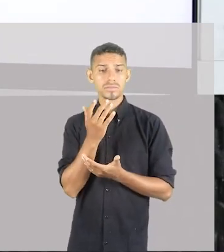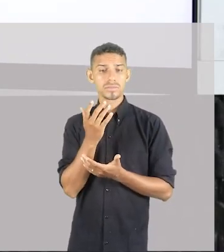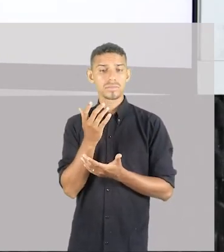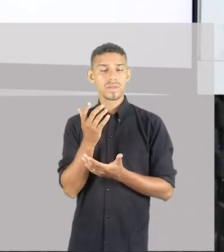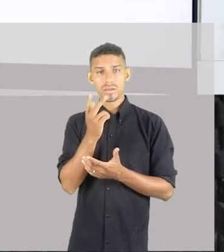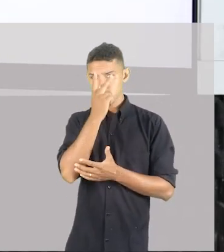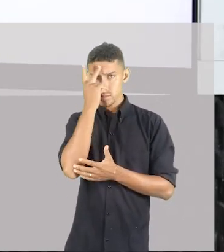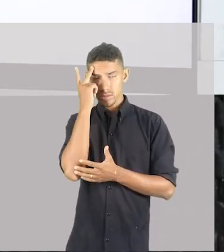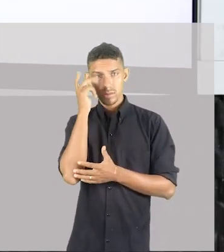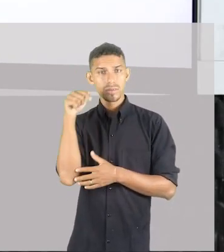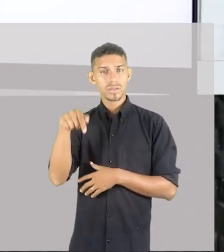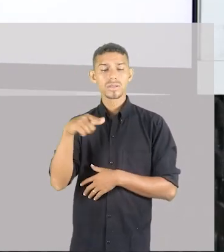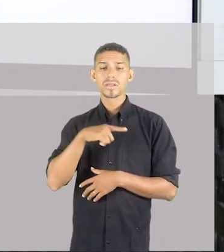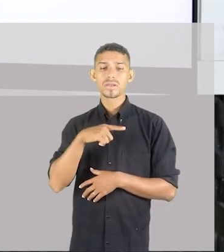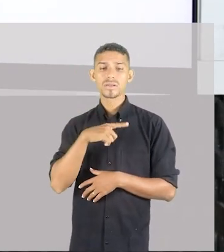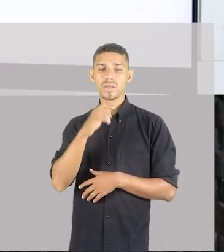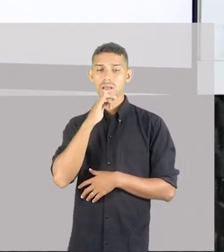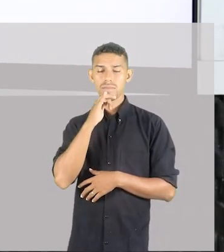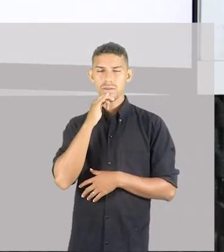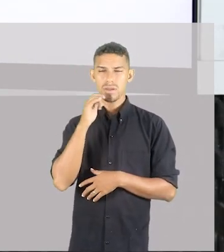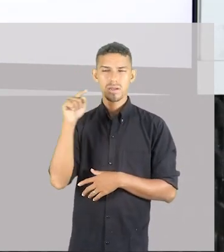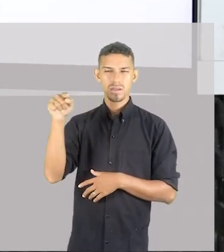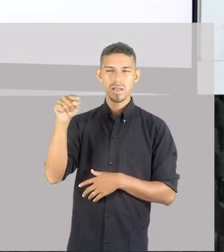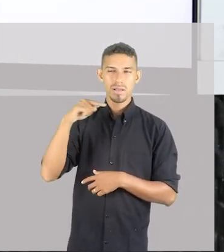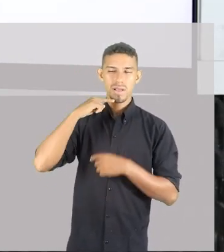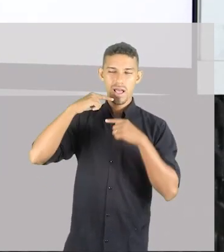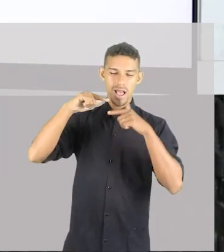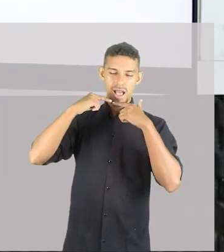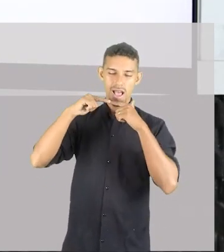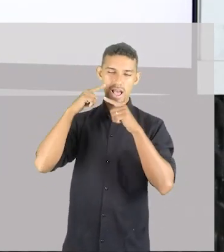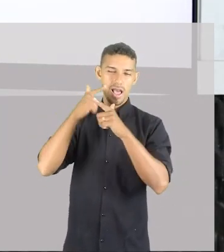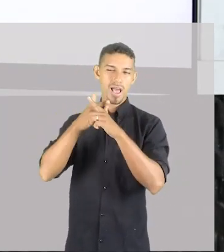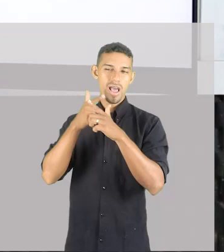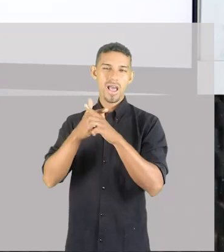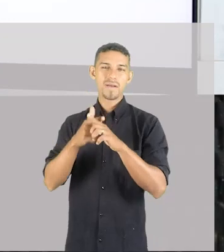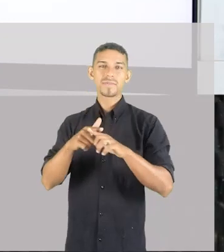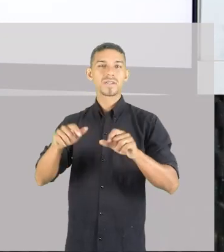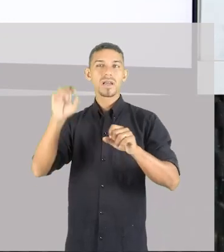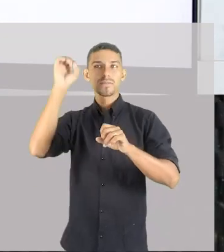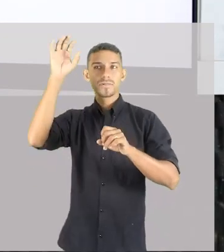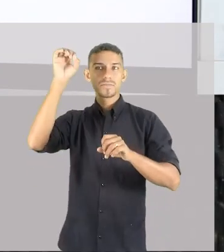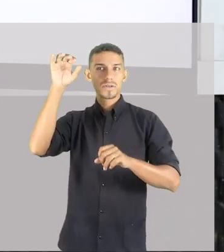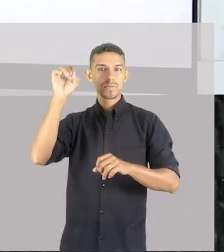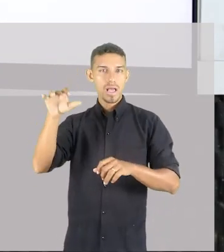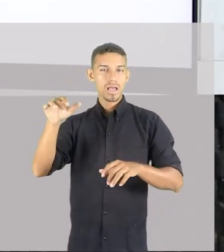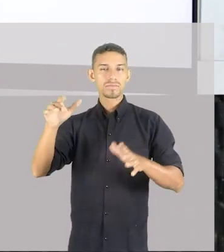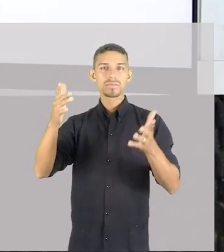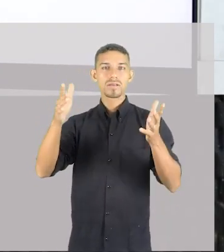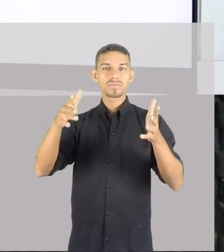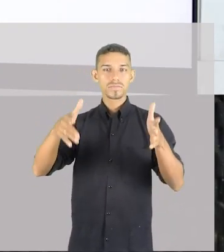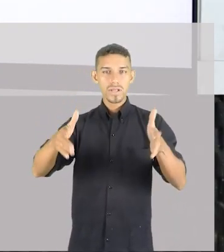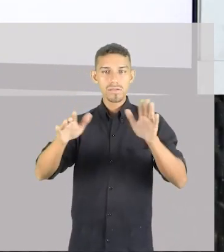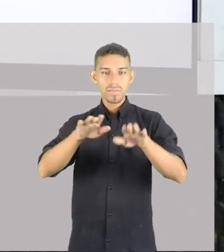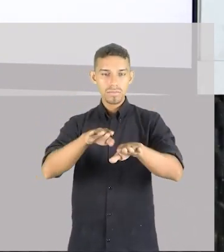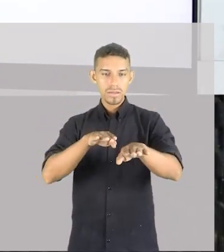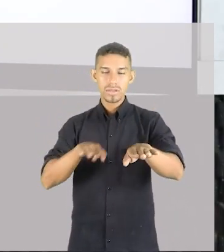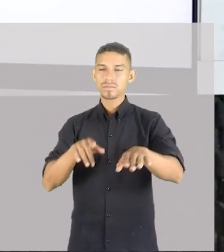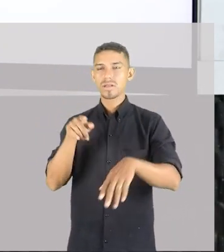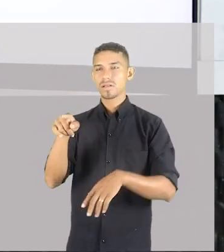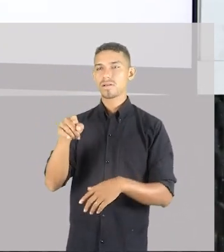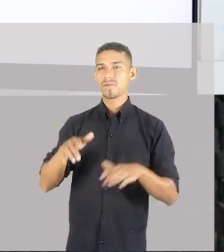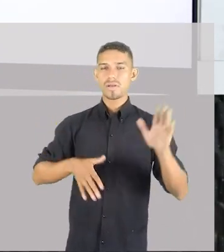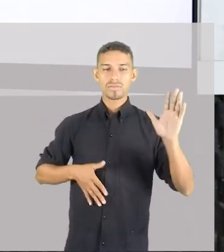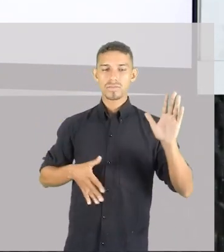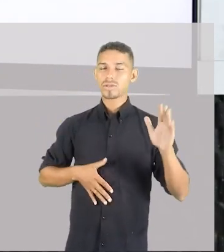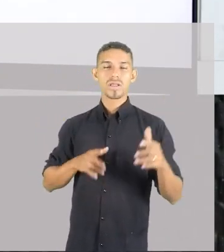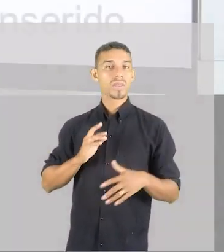as pessoas têm o hábito de eh ridicularizar um artista porque está no sinal fazendo seu trabalho que alguns consideram vagabundagem que não